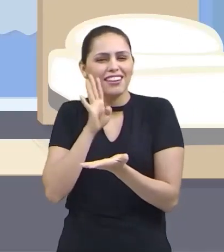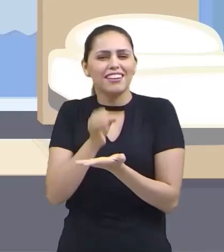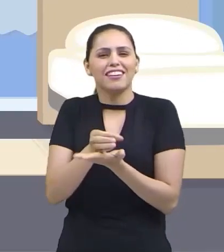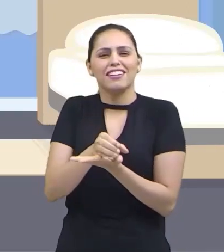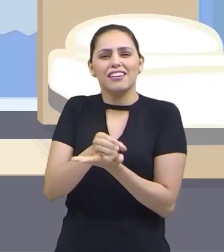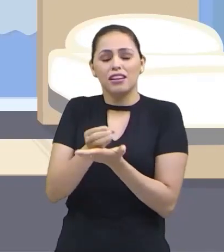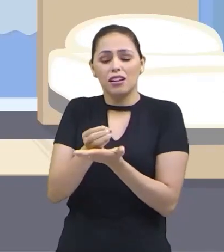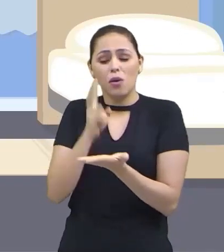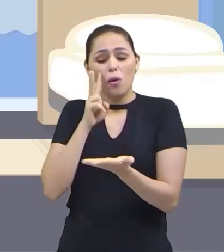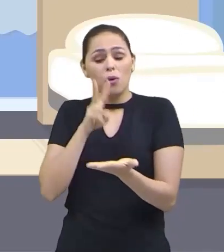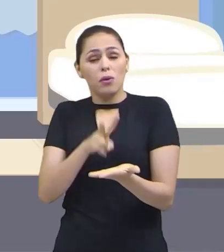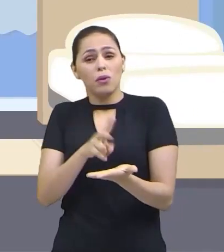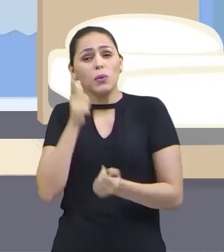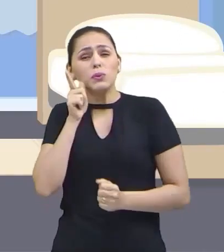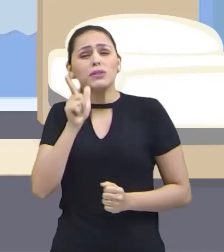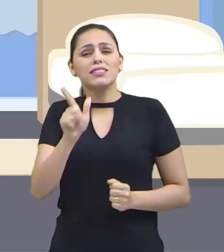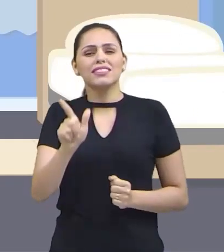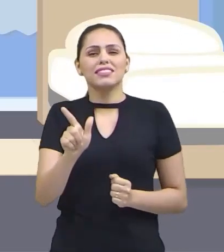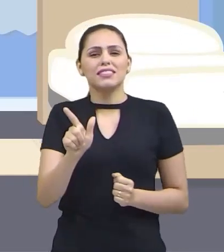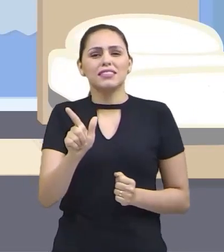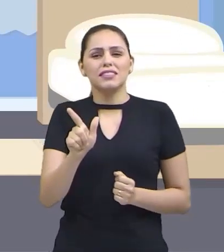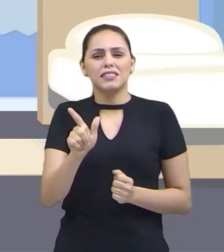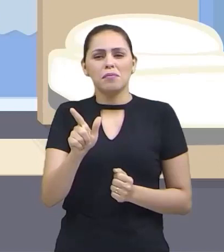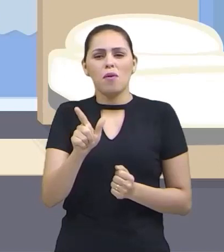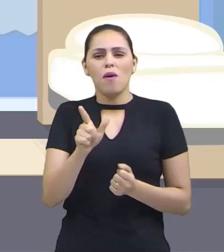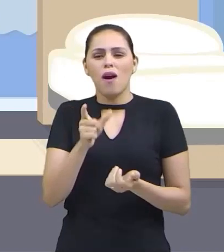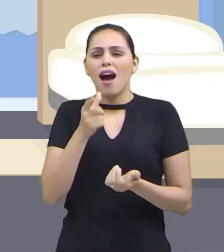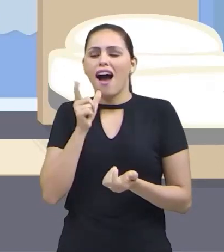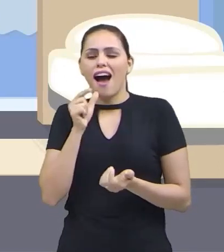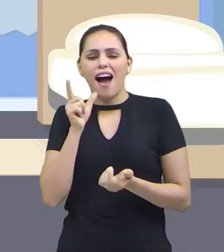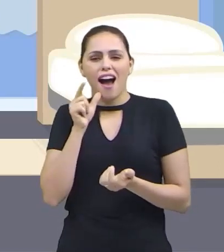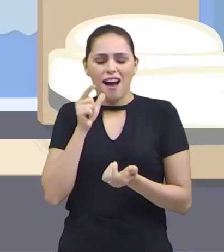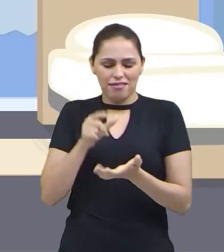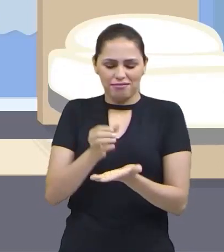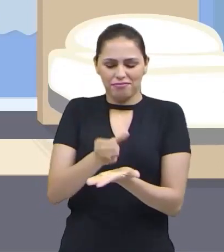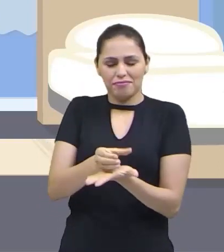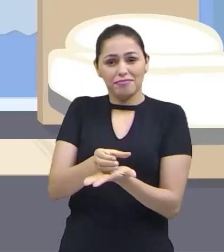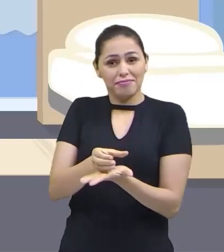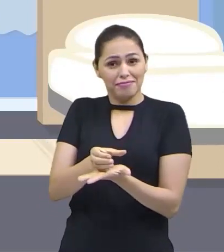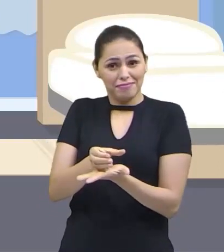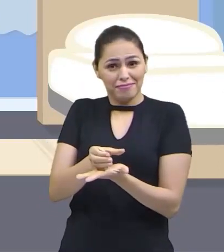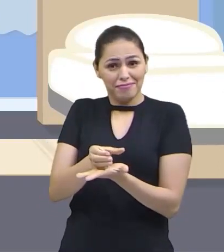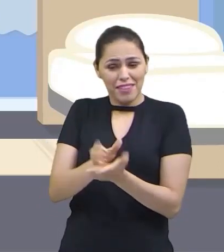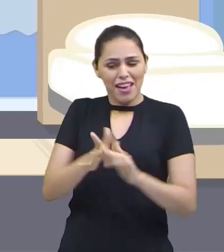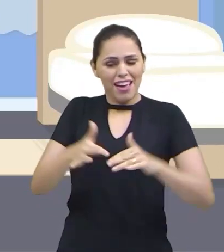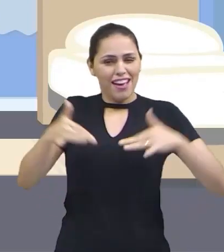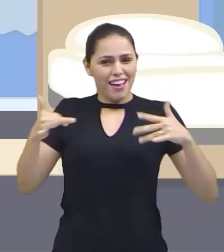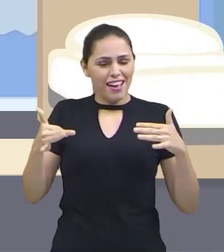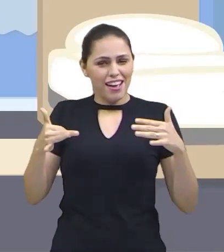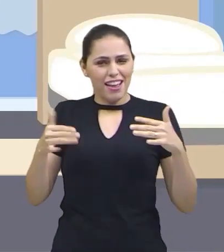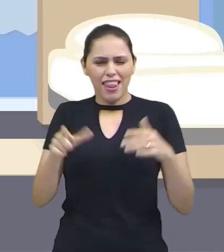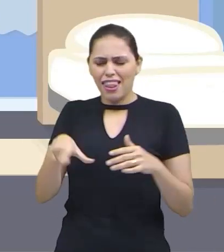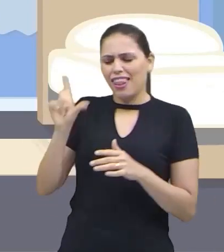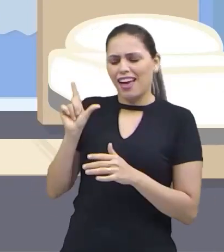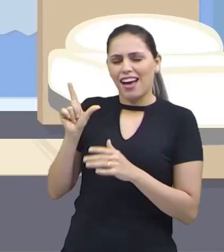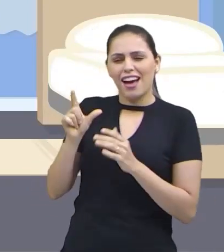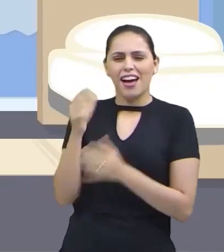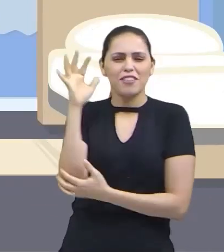Olha, conseguimos trazer a nossa água mágica da Floresta